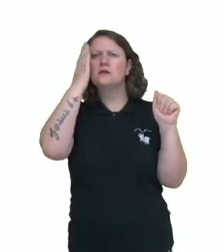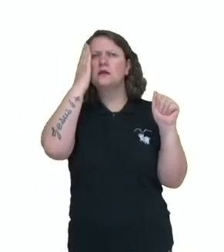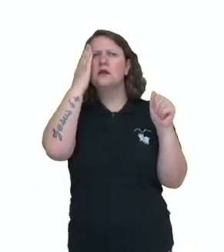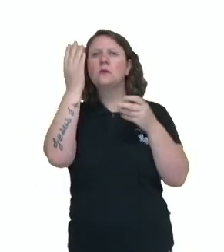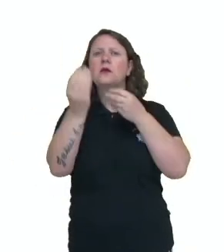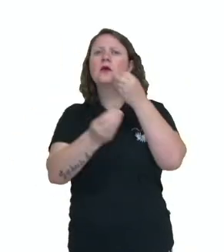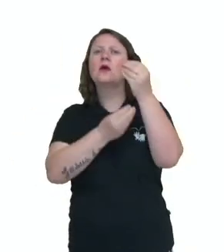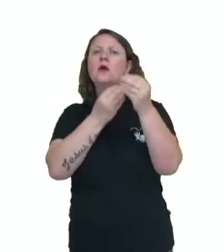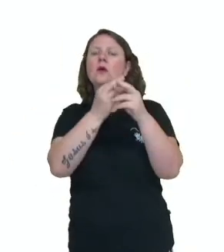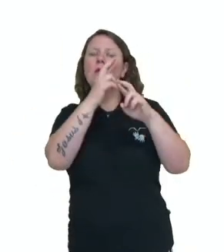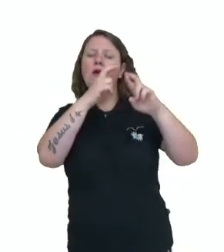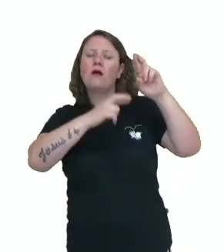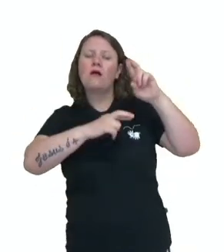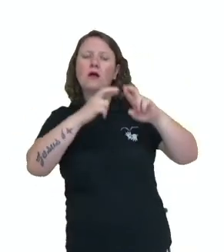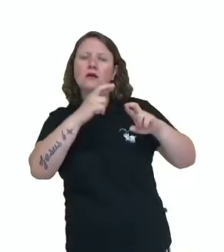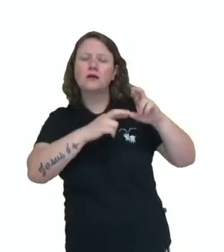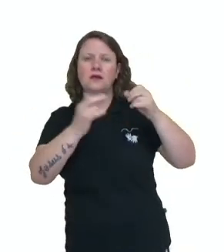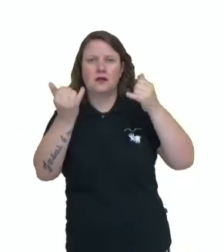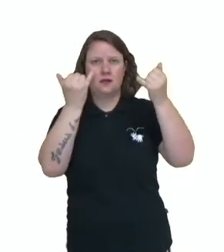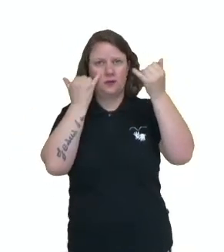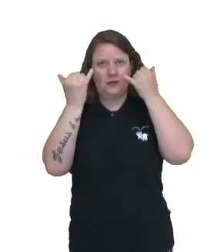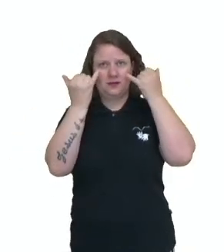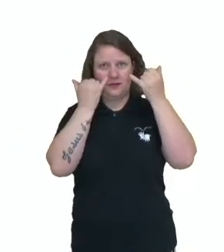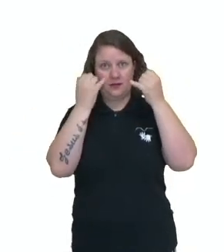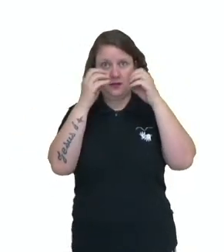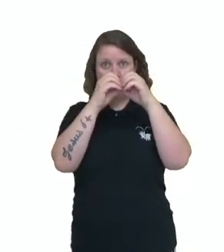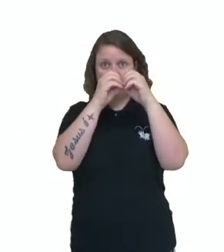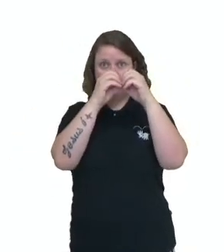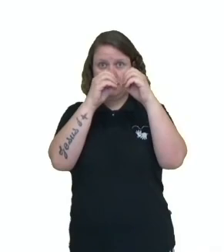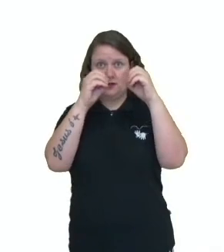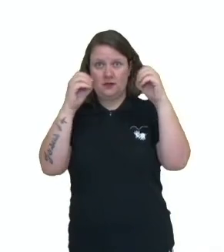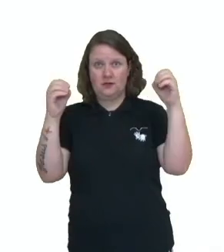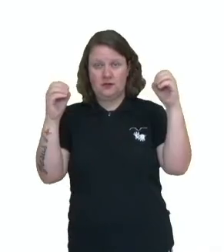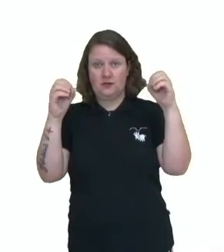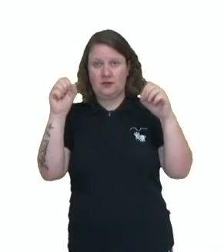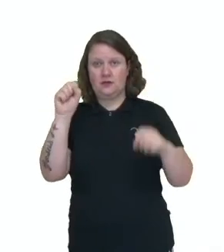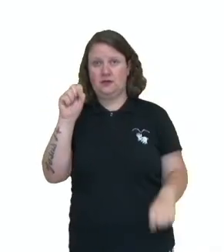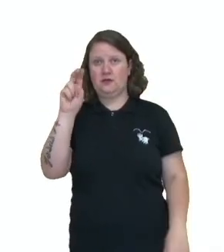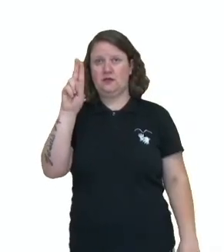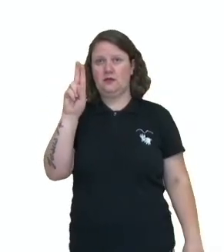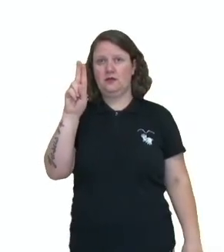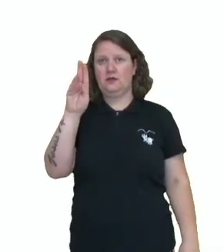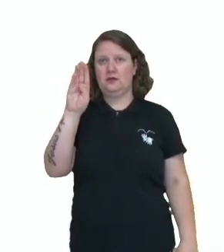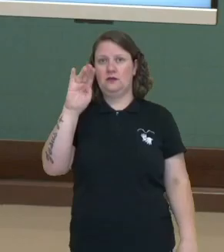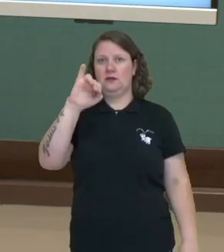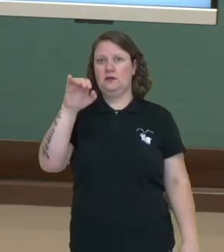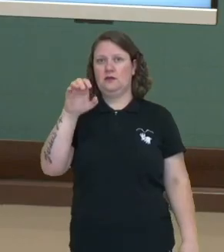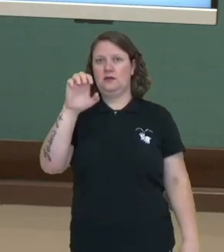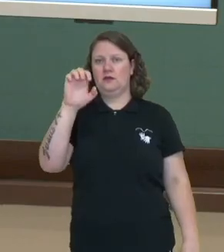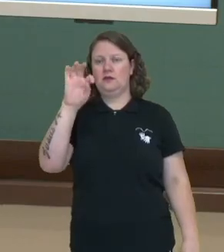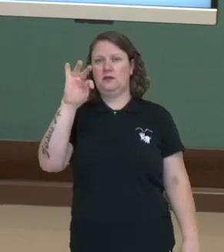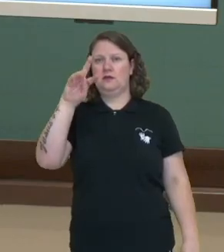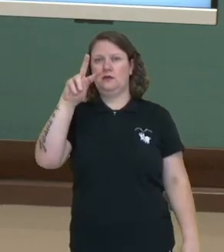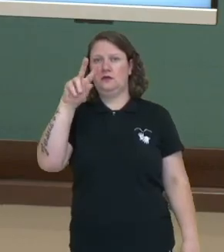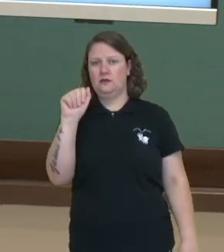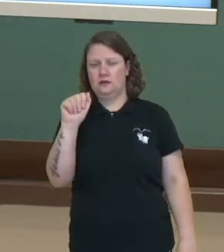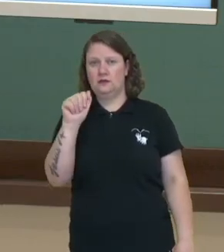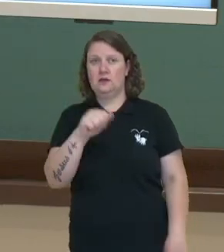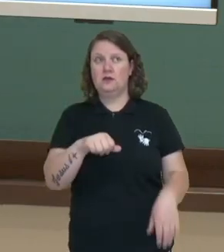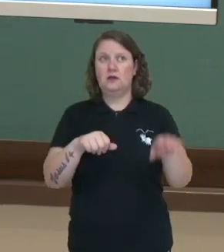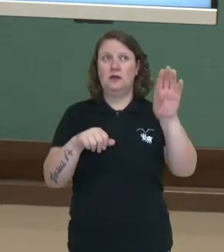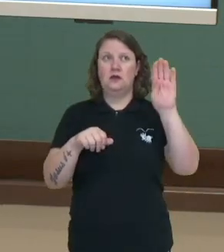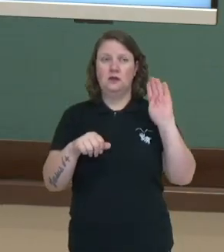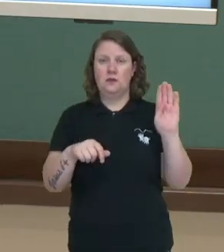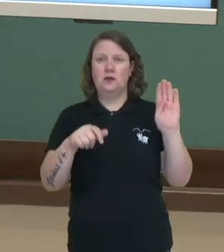verificar as informações. Nós temos aqui uma oração subjetiva, que ela tem papel de sujeito. Na letra B, nós temos: